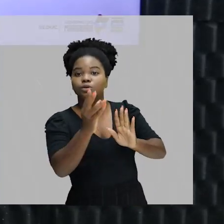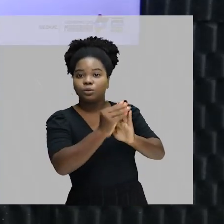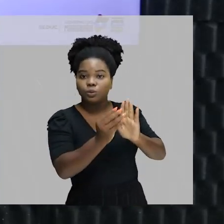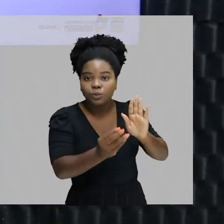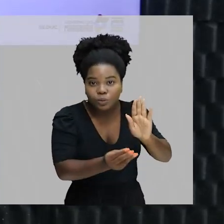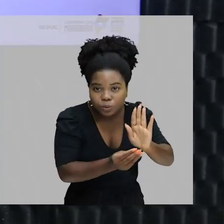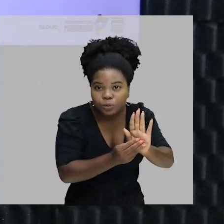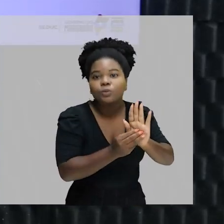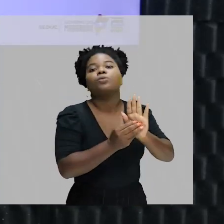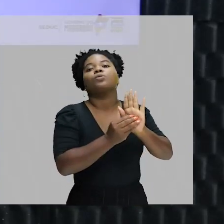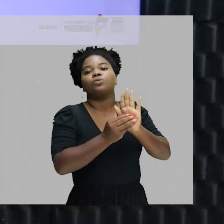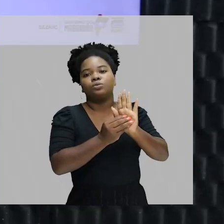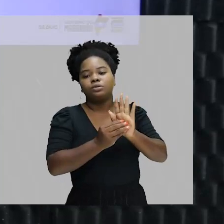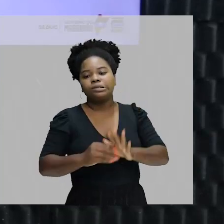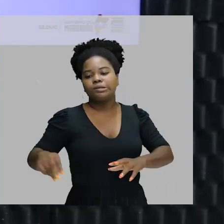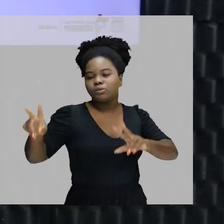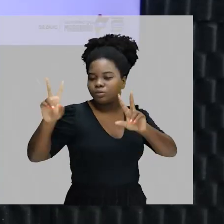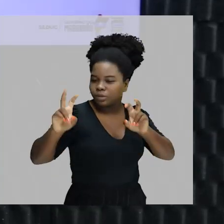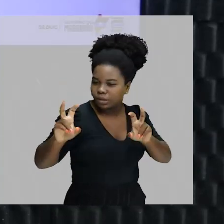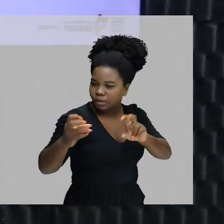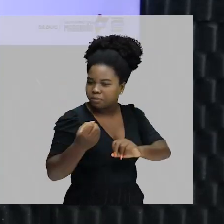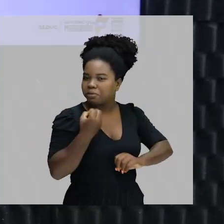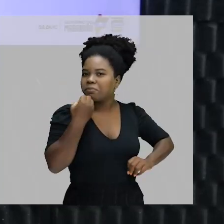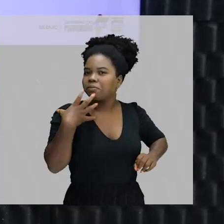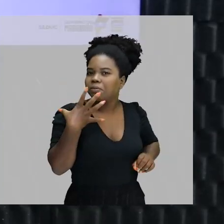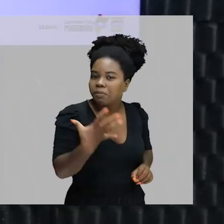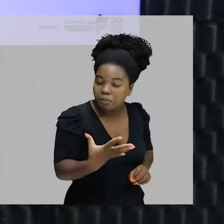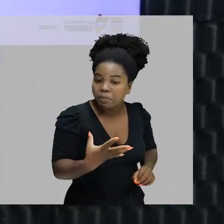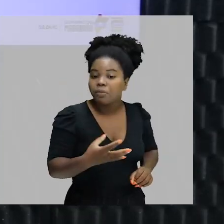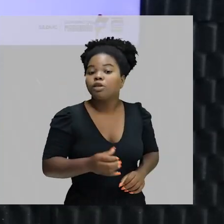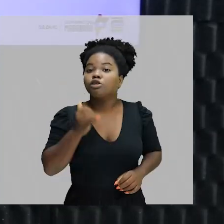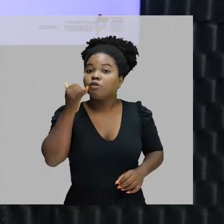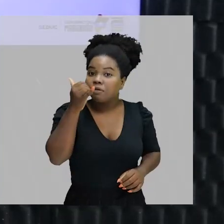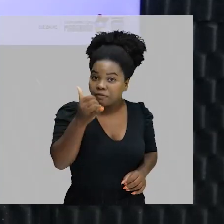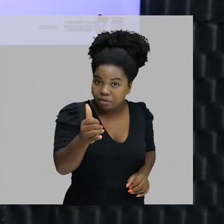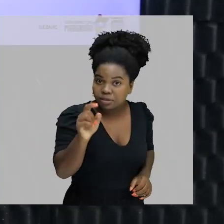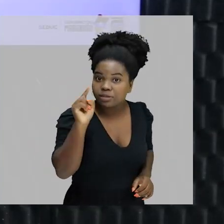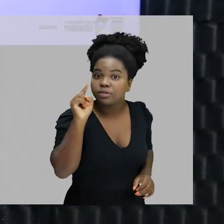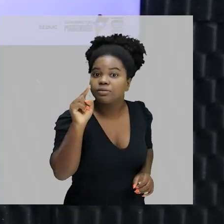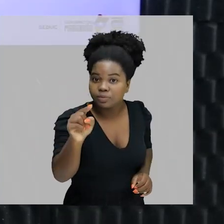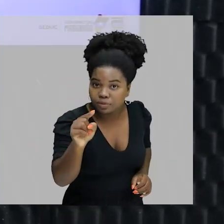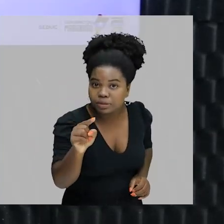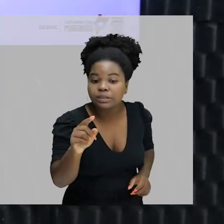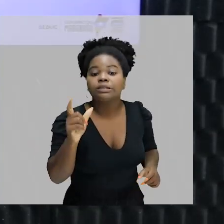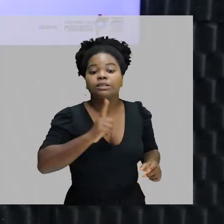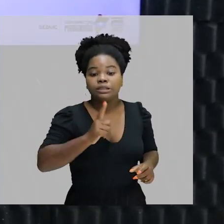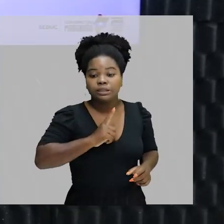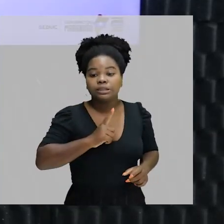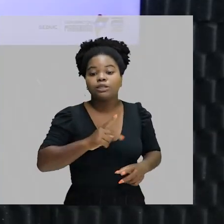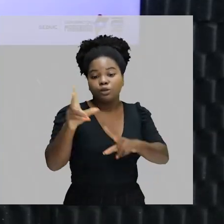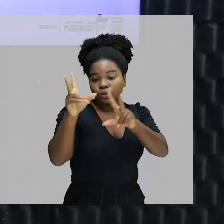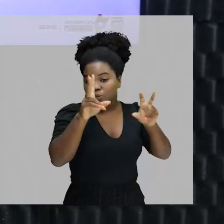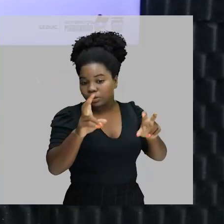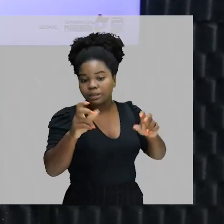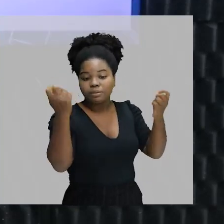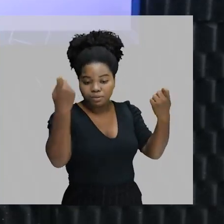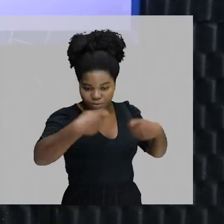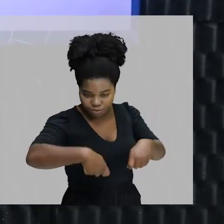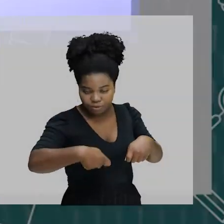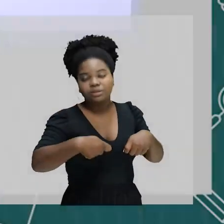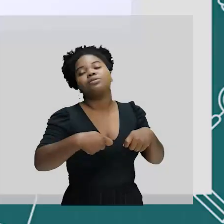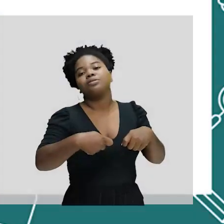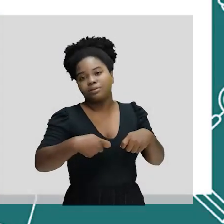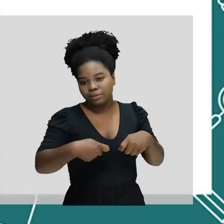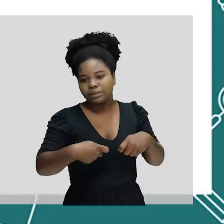bola que eu te falei que, olha, essa temática ela tem possibilidade de estar sempre caindo no Enem e caiu, né? Foi